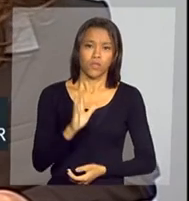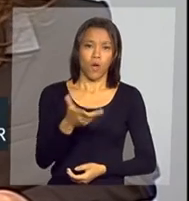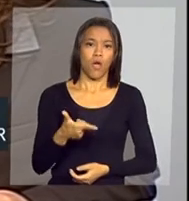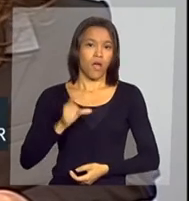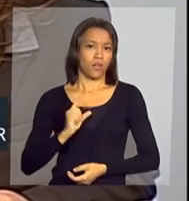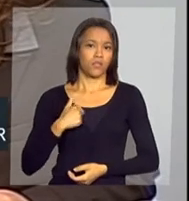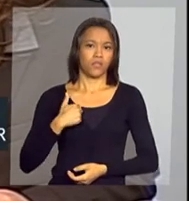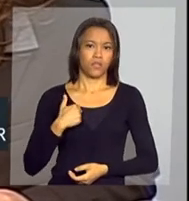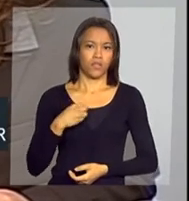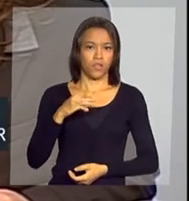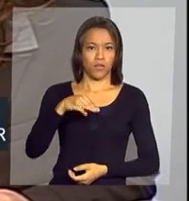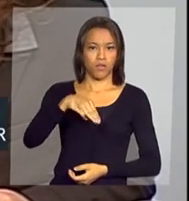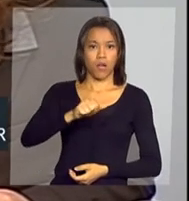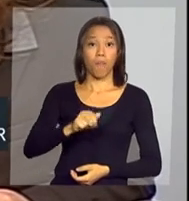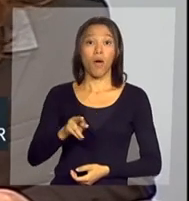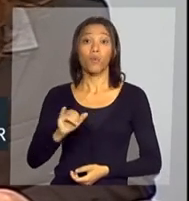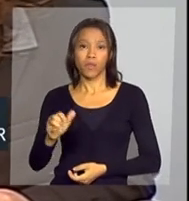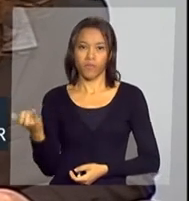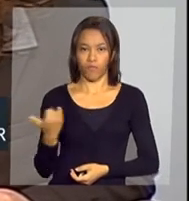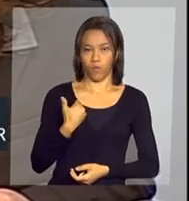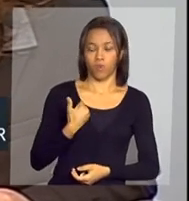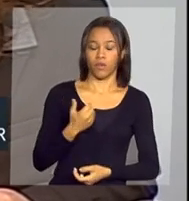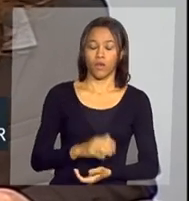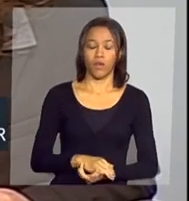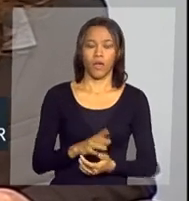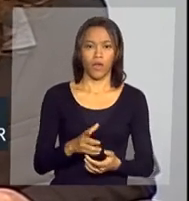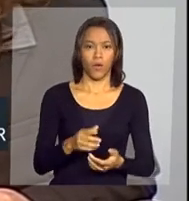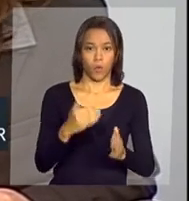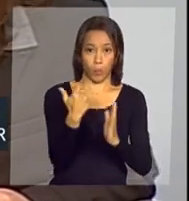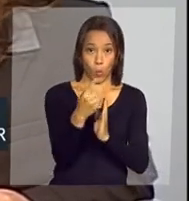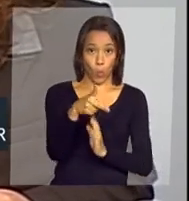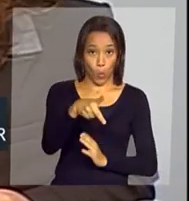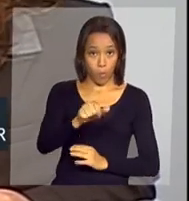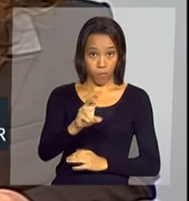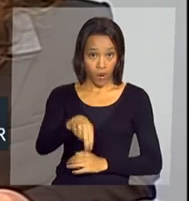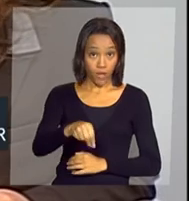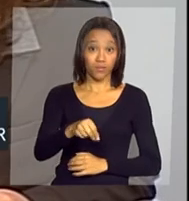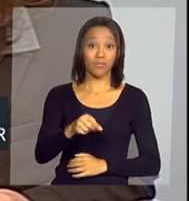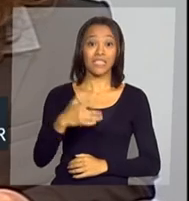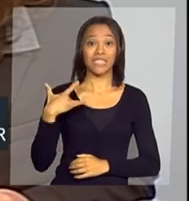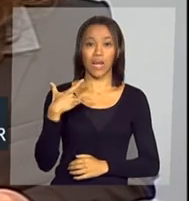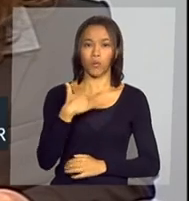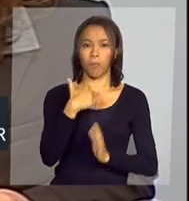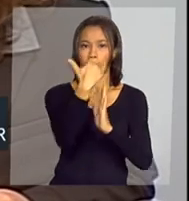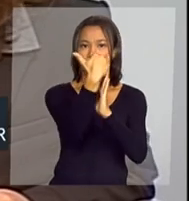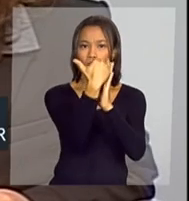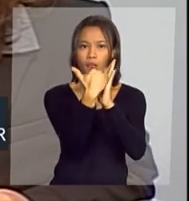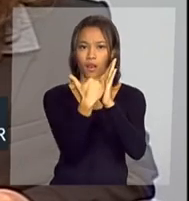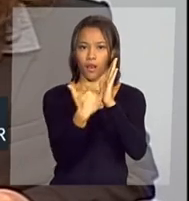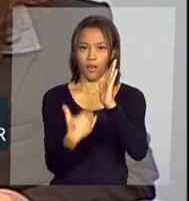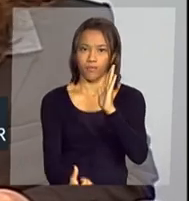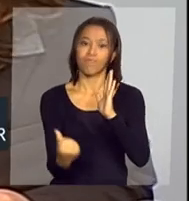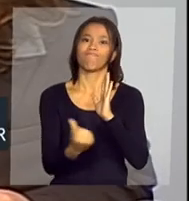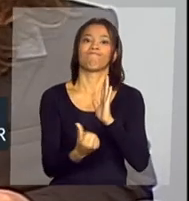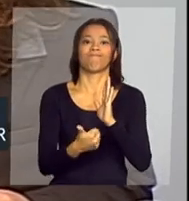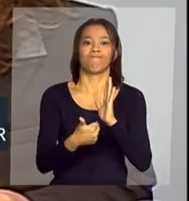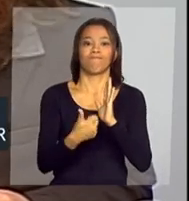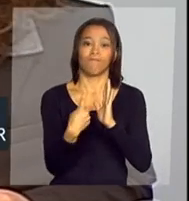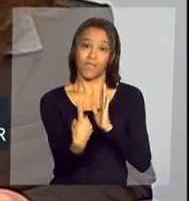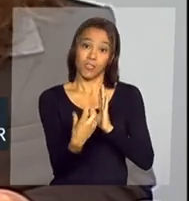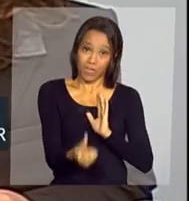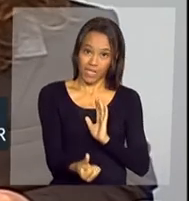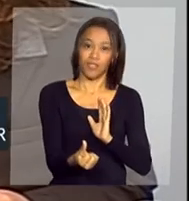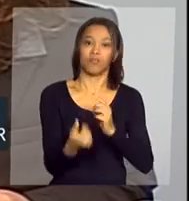anterior que o Amauri e me mostrou o plano de saúde é o 16º assunto mais demandado nos procons tá com